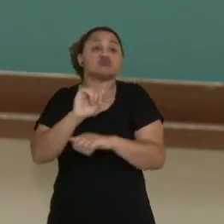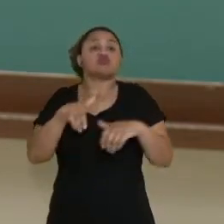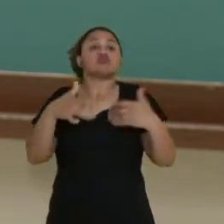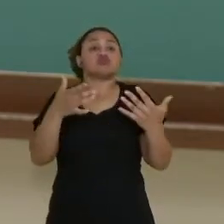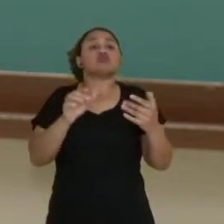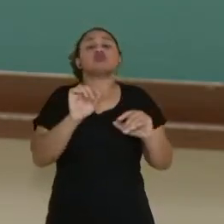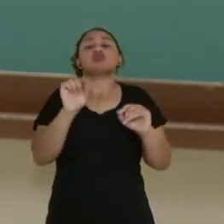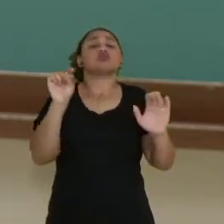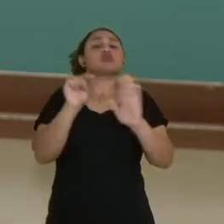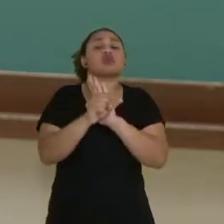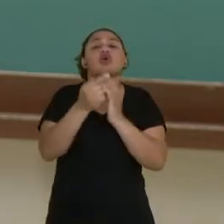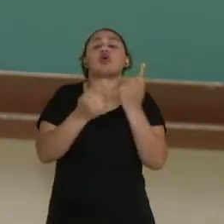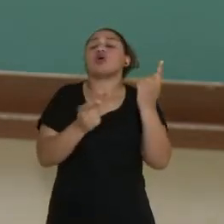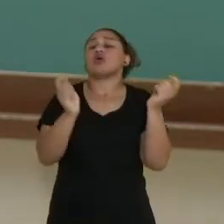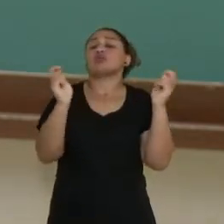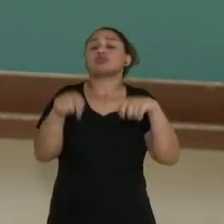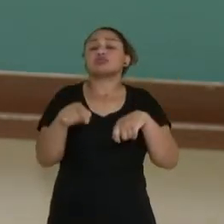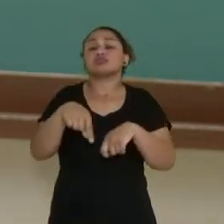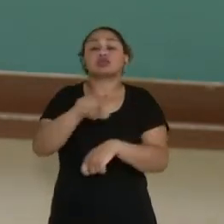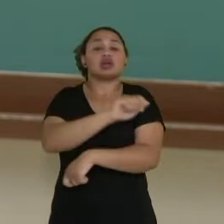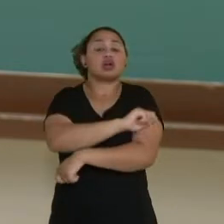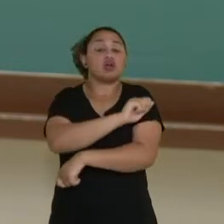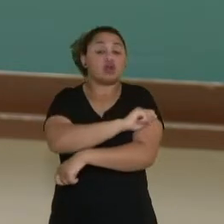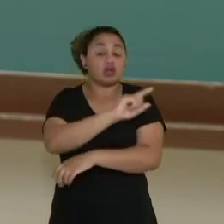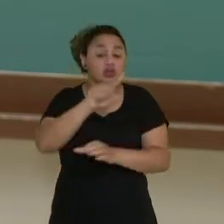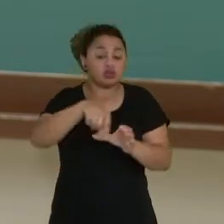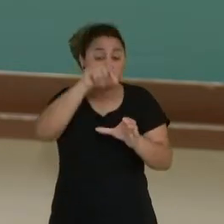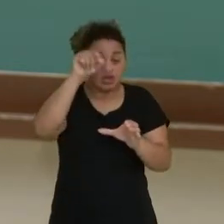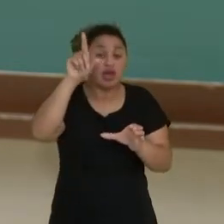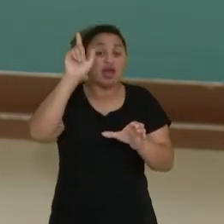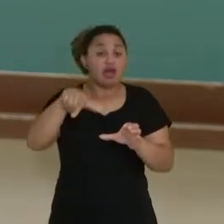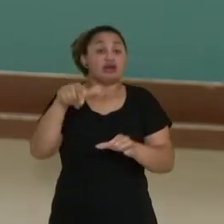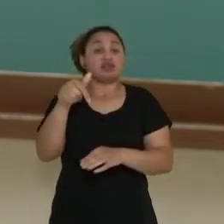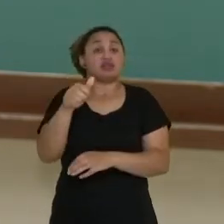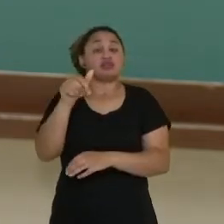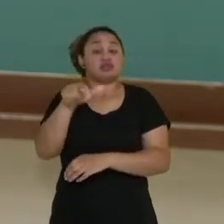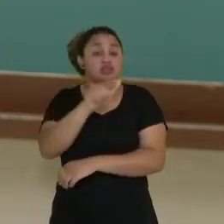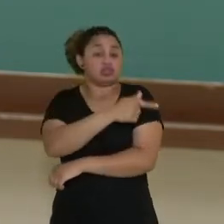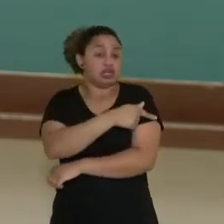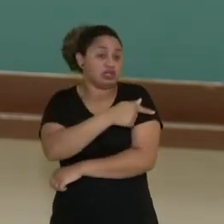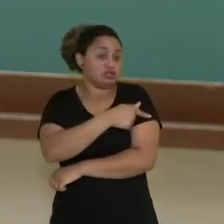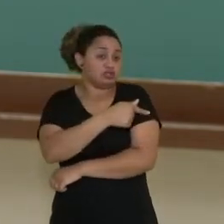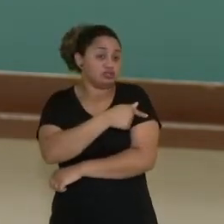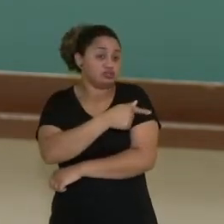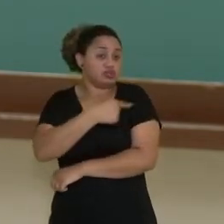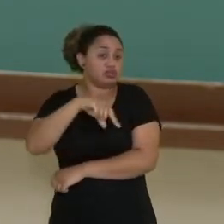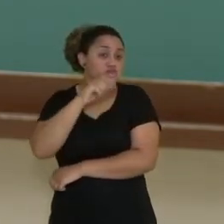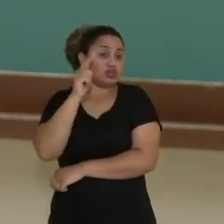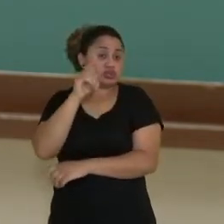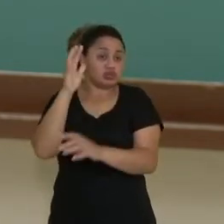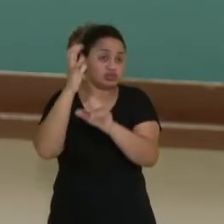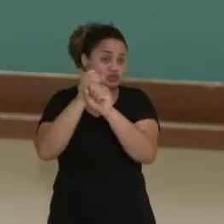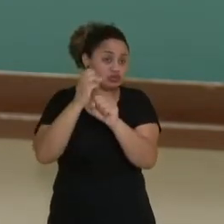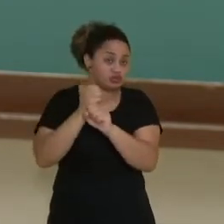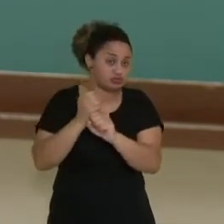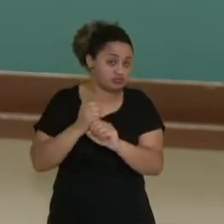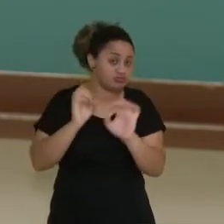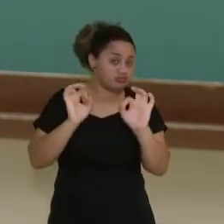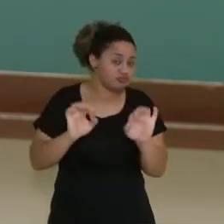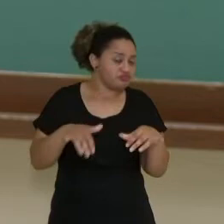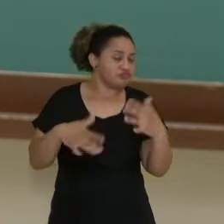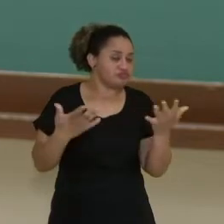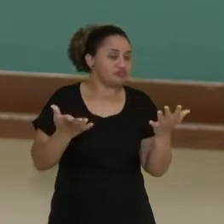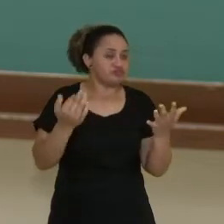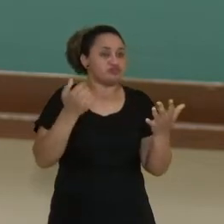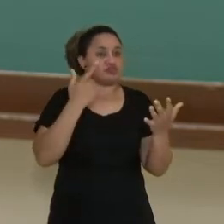ele está perguntando qual a probabilidade do aluno sorteado ser do 7º ano. Será que a gente consegue calcular isso? Vamos